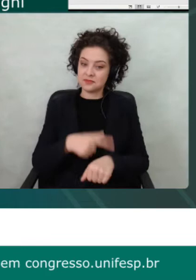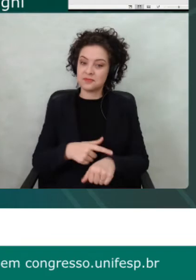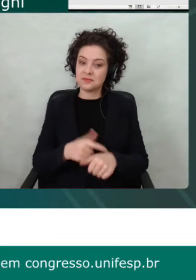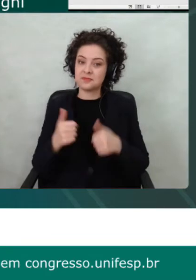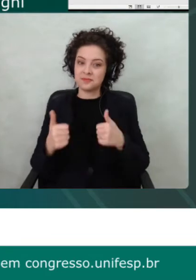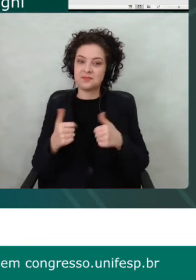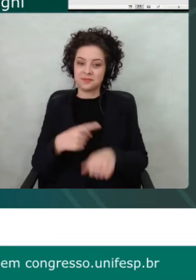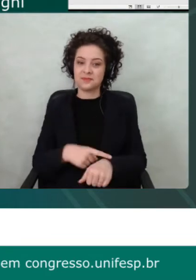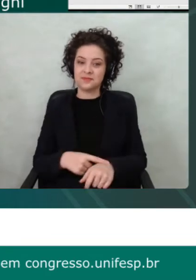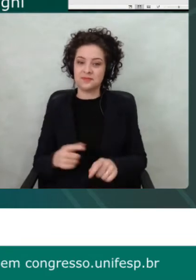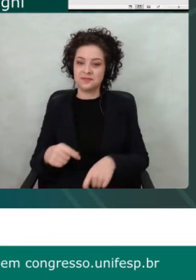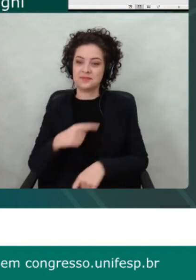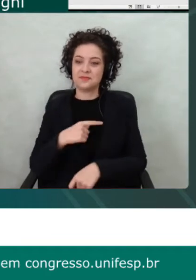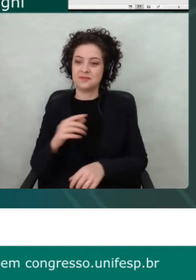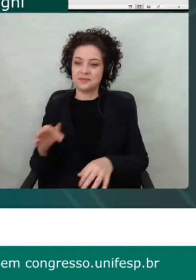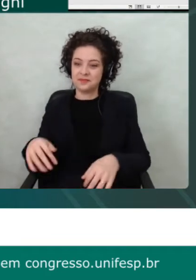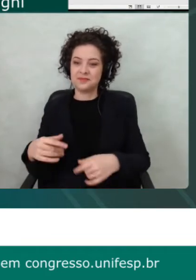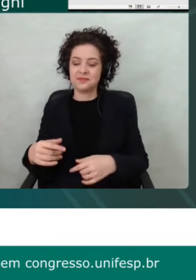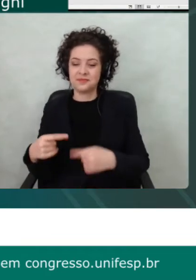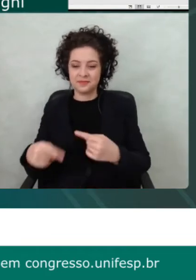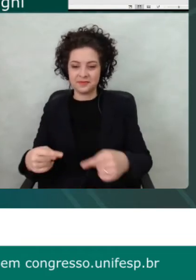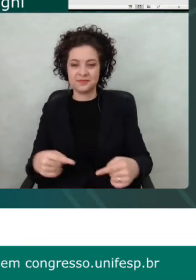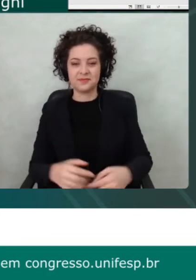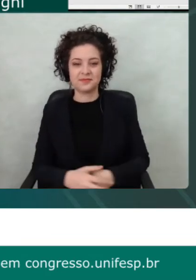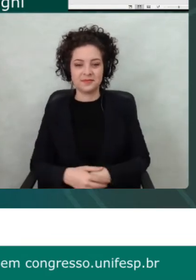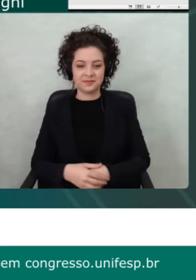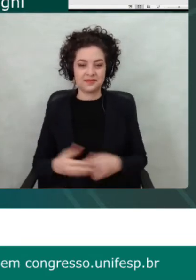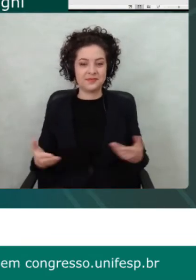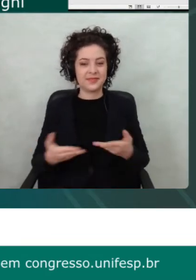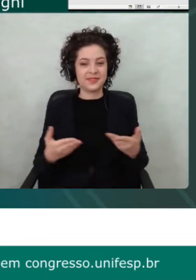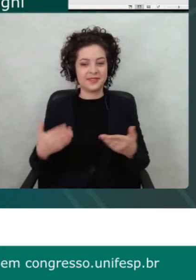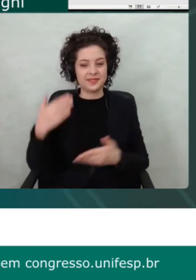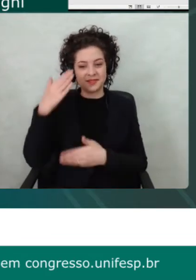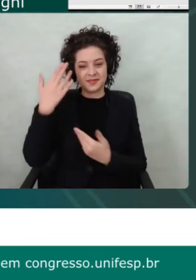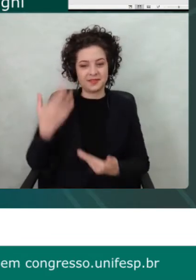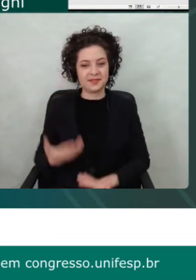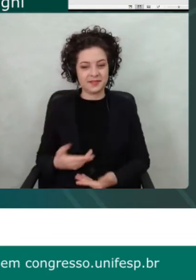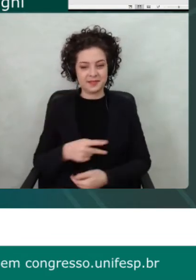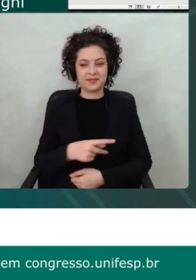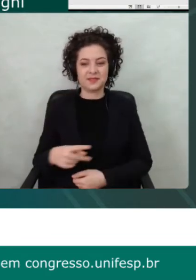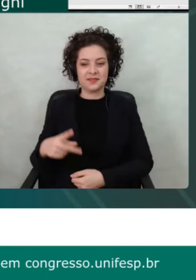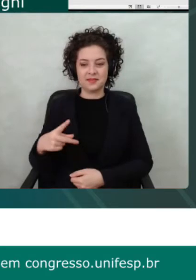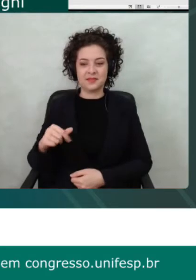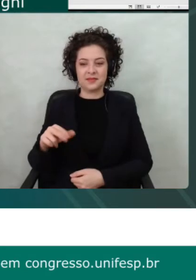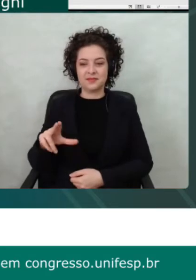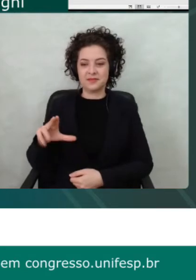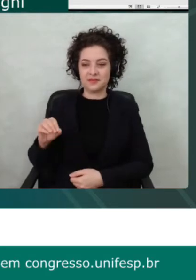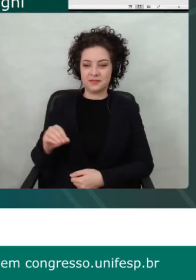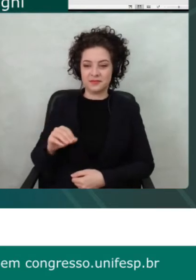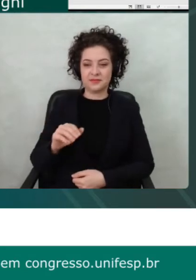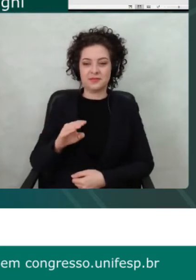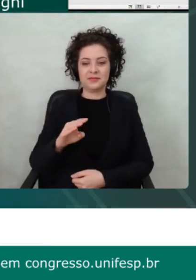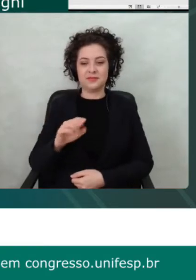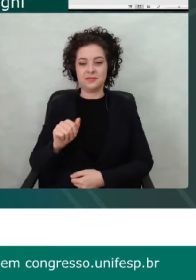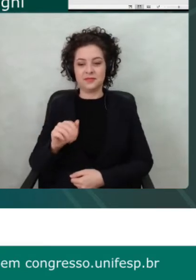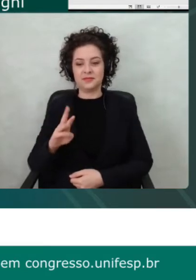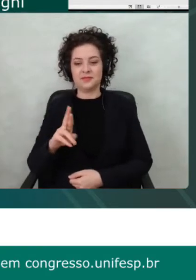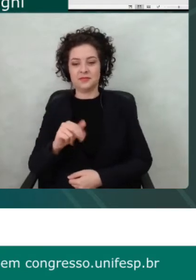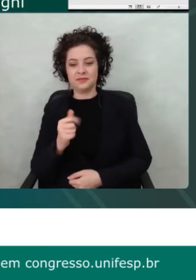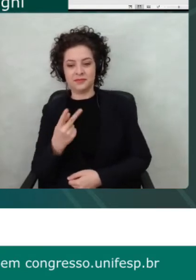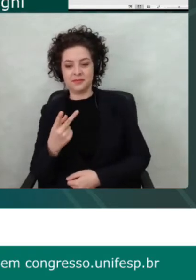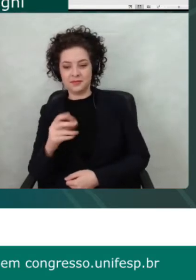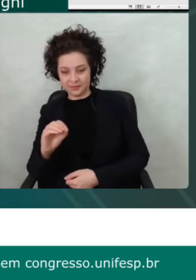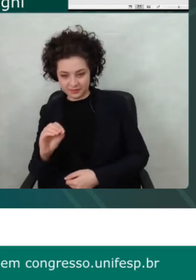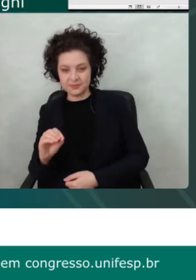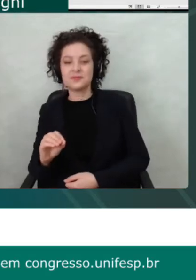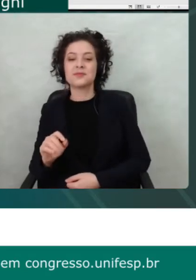discussão final. Nós vamos receber aqui, é uma honra receber o professor Paulo Abrão, professor também da infectologia, é um linha